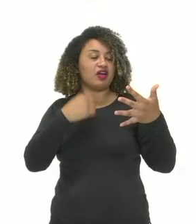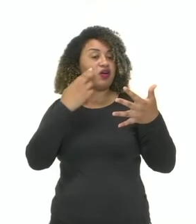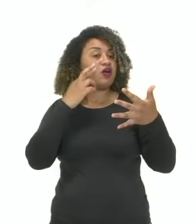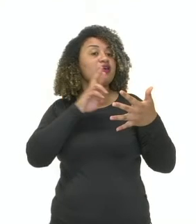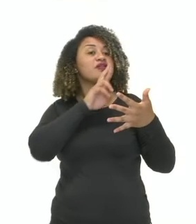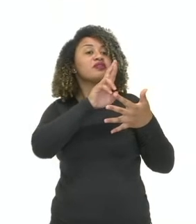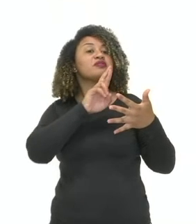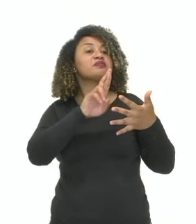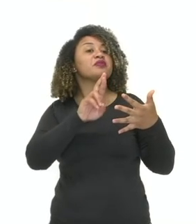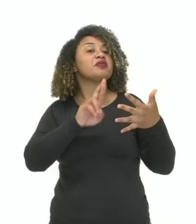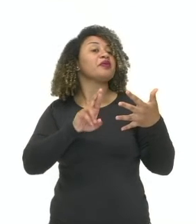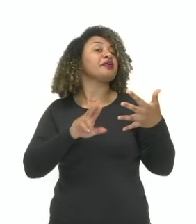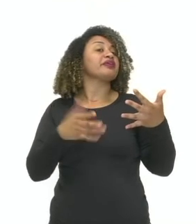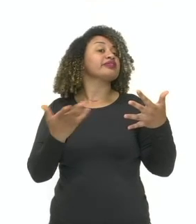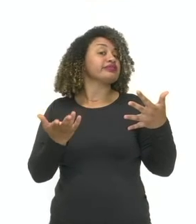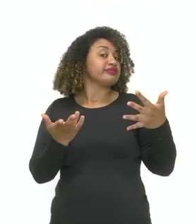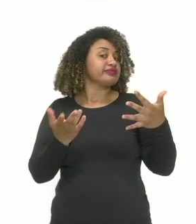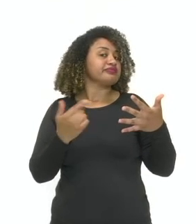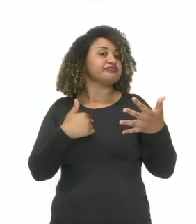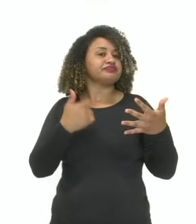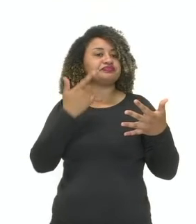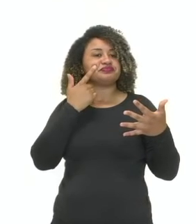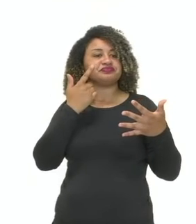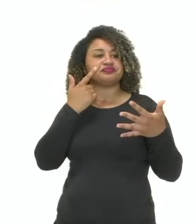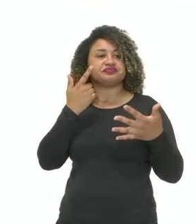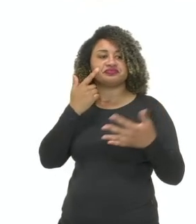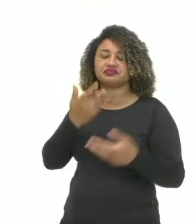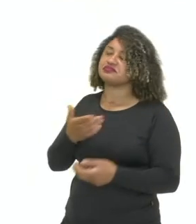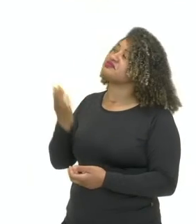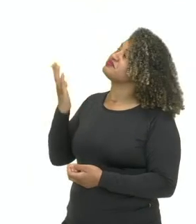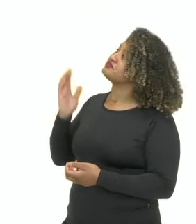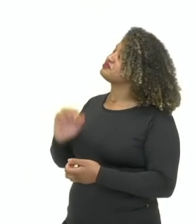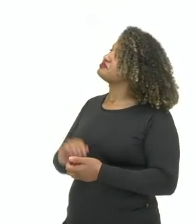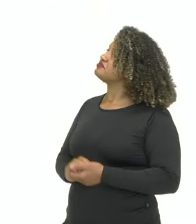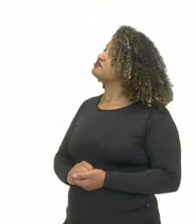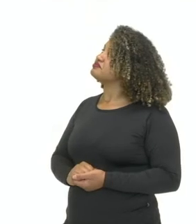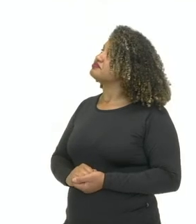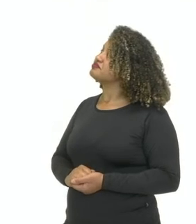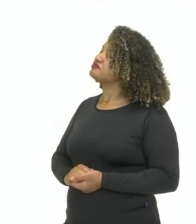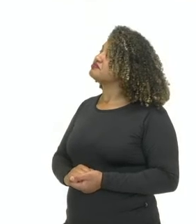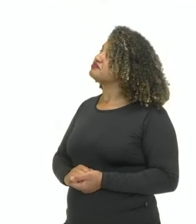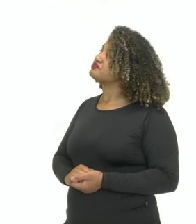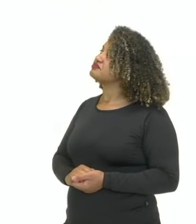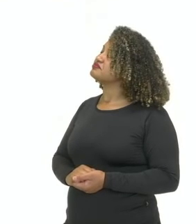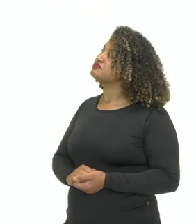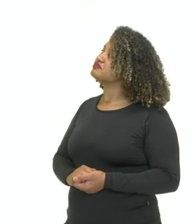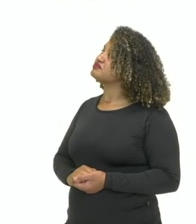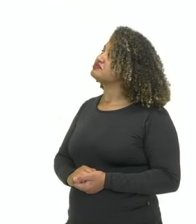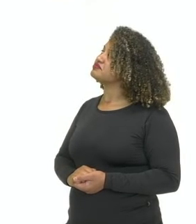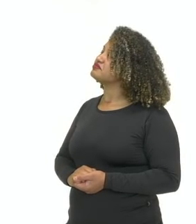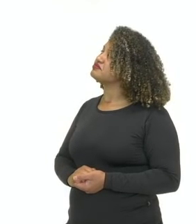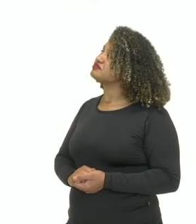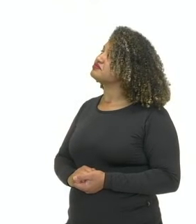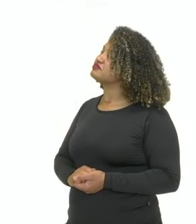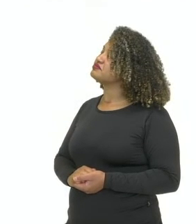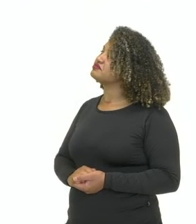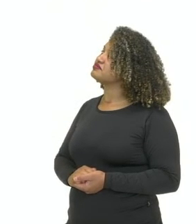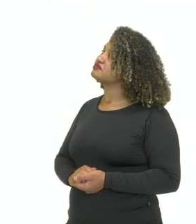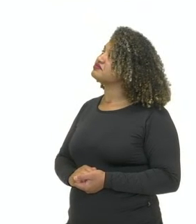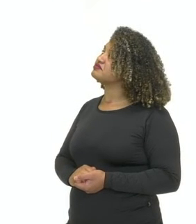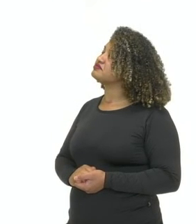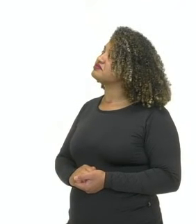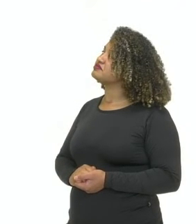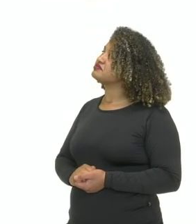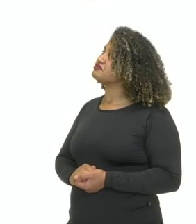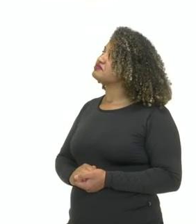con... Certo? Que hiciste la semana pasada? Yo hice, yo